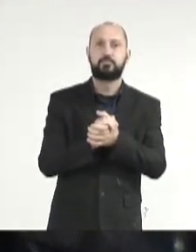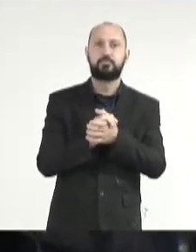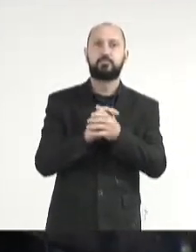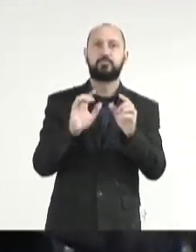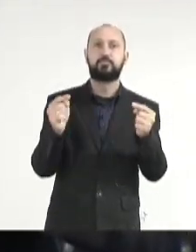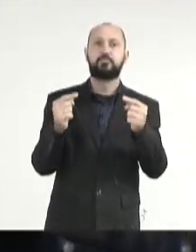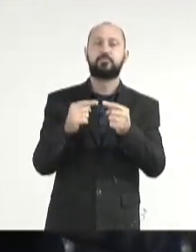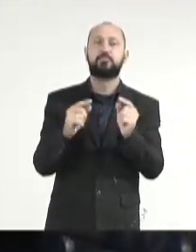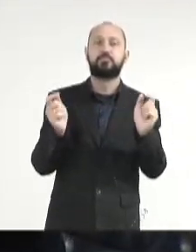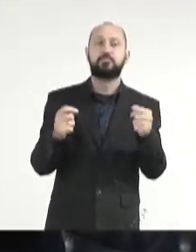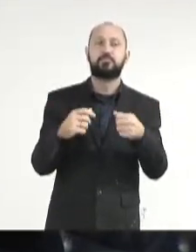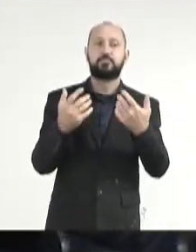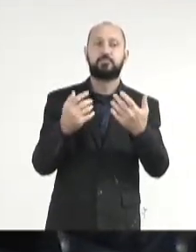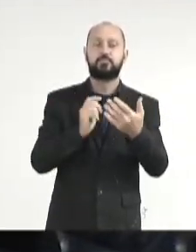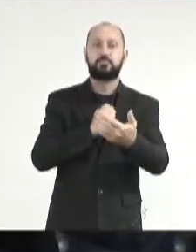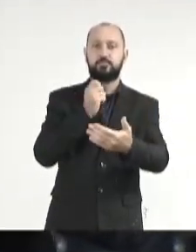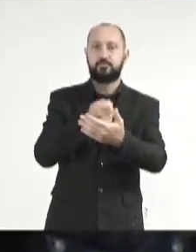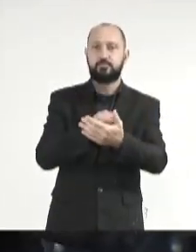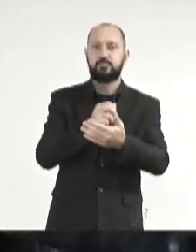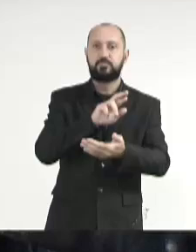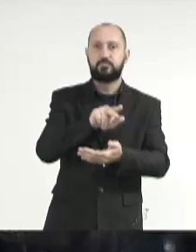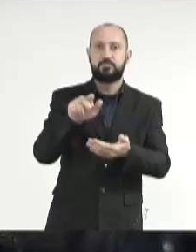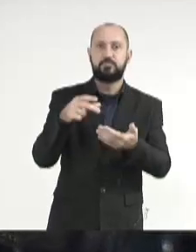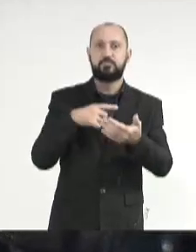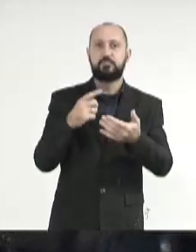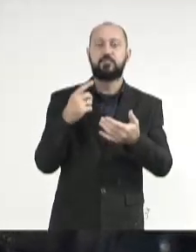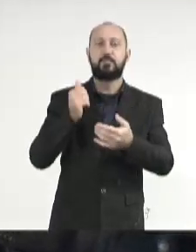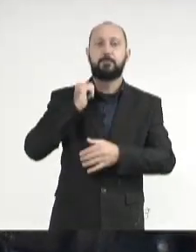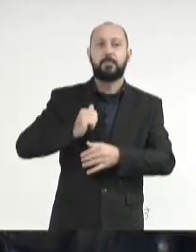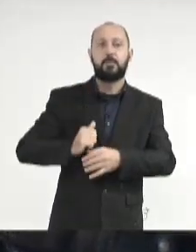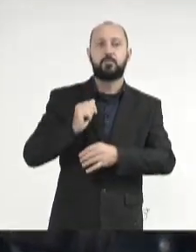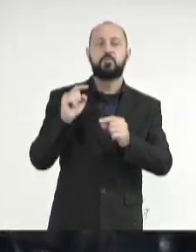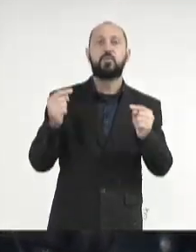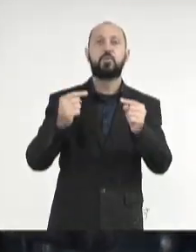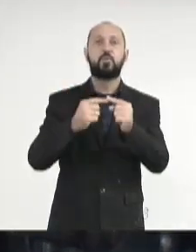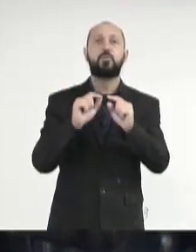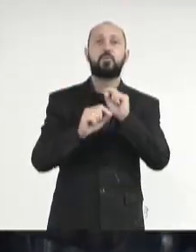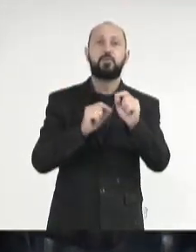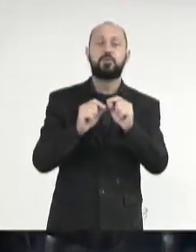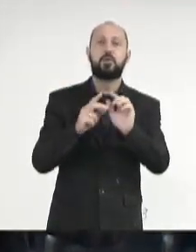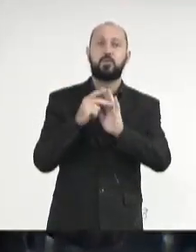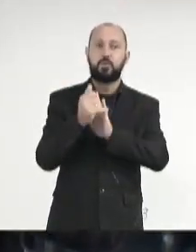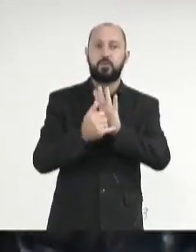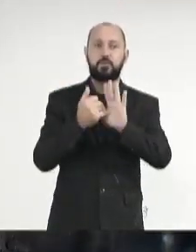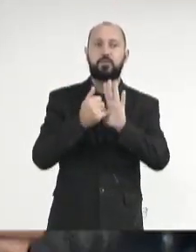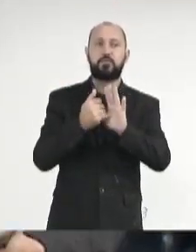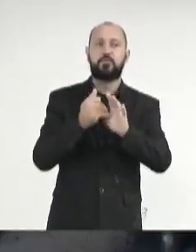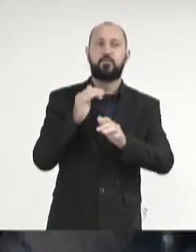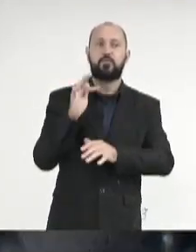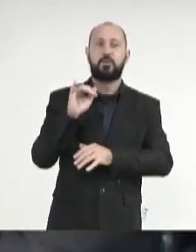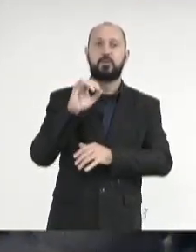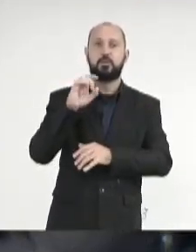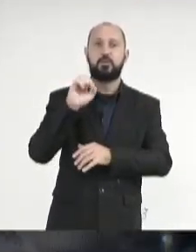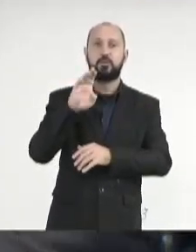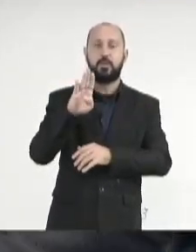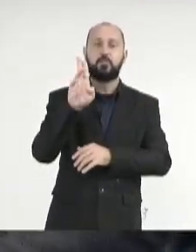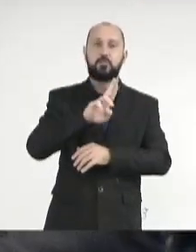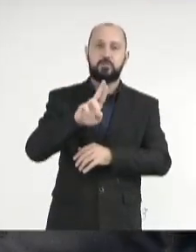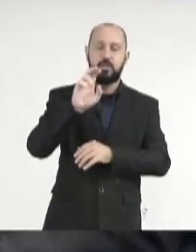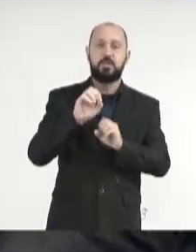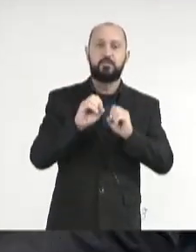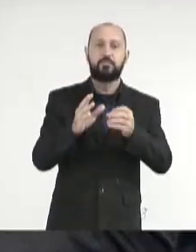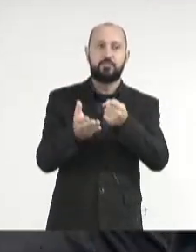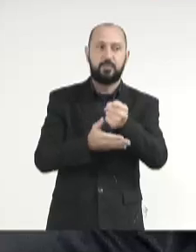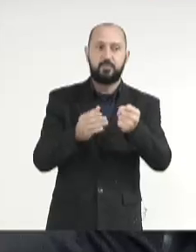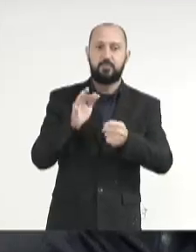está estabelecida a previsão de pagamento de diversos tipos de bolsas relacionadas aí aos programas da FADEB aplicados à educação básica.